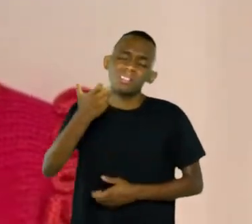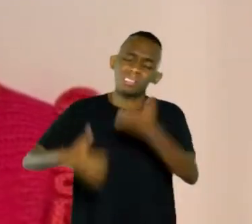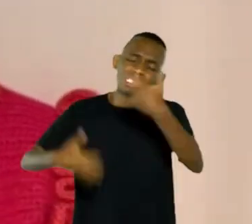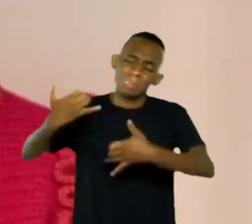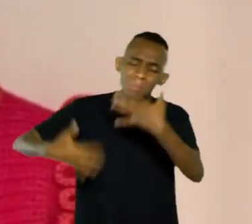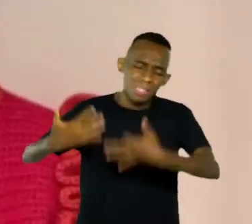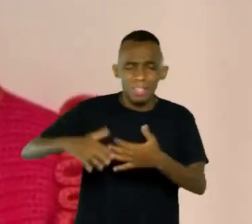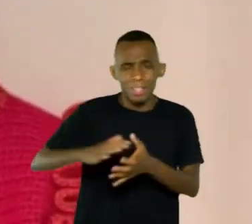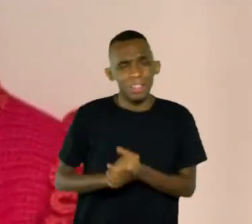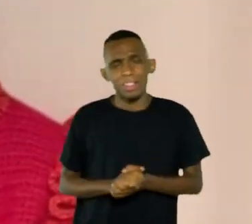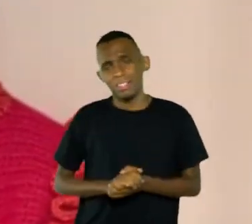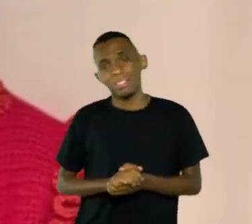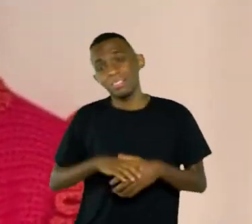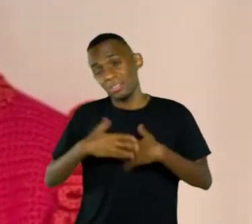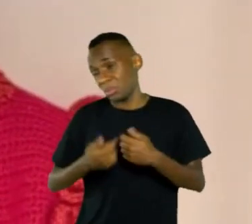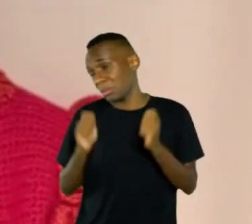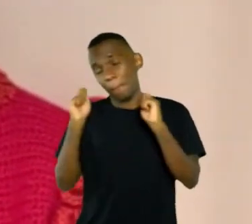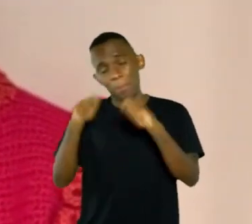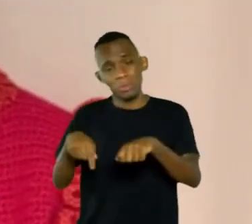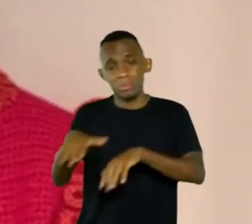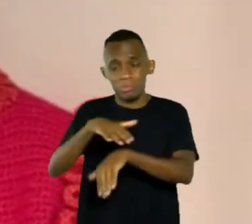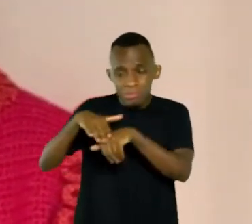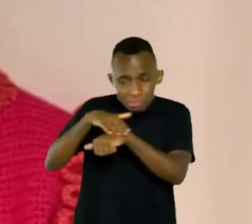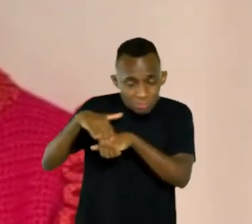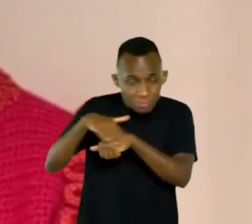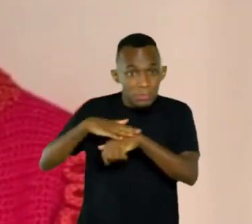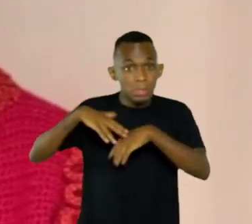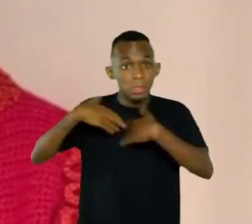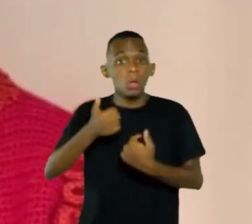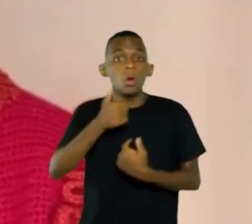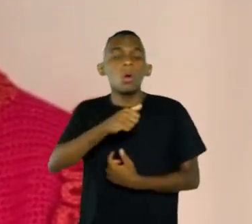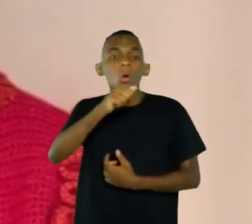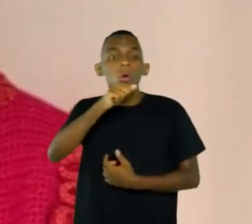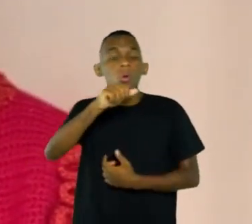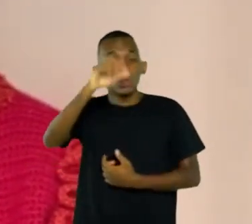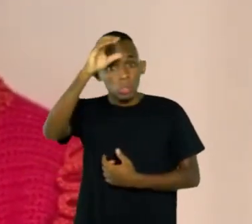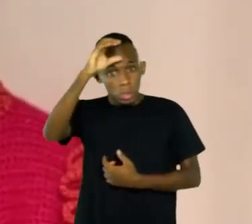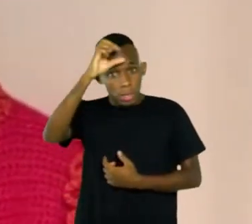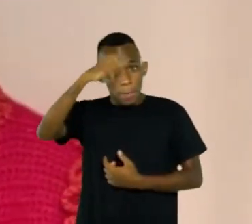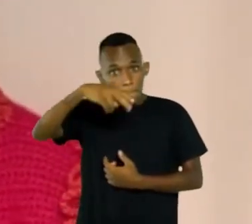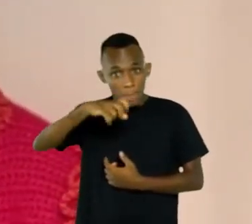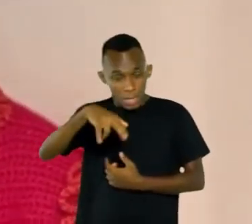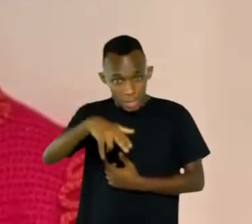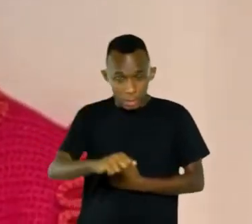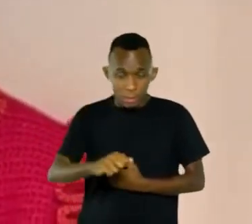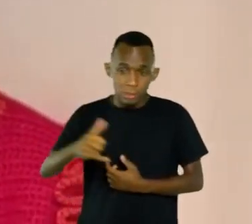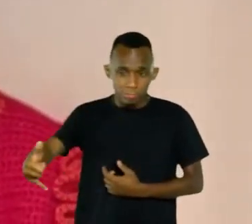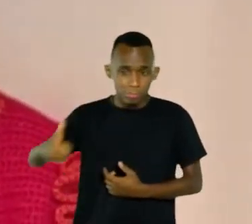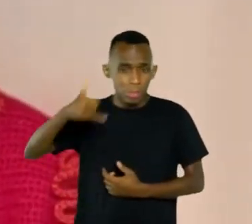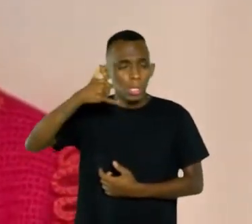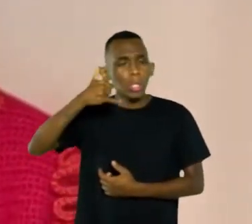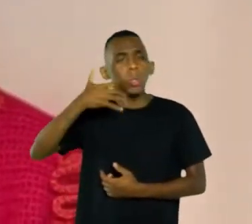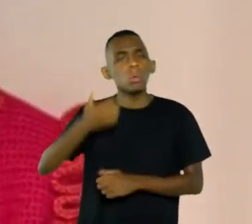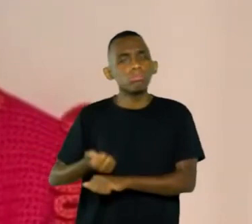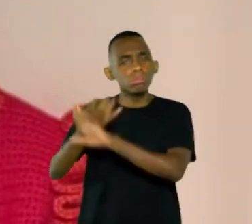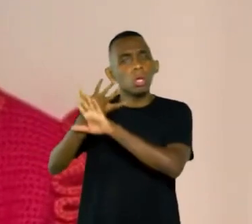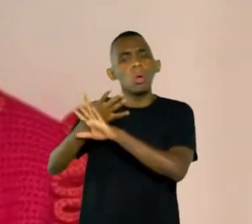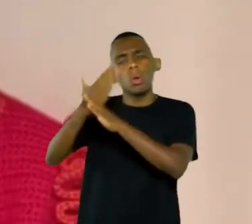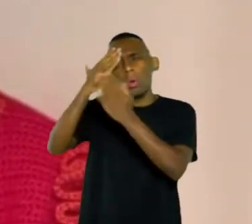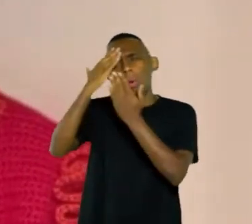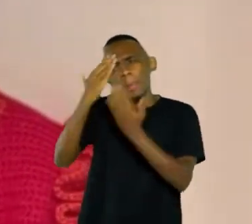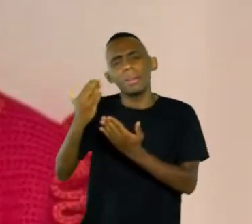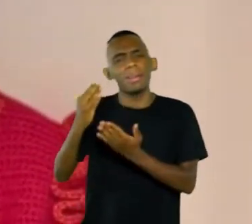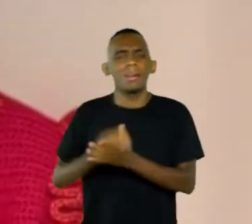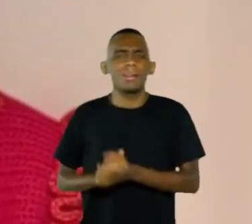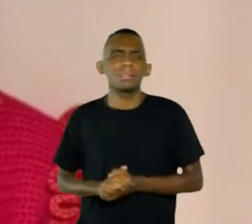nem como conversar com ela sobre isso. Tia Marina, quando eu comecei a escrever o Para Francisco, ela me ligou e falou: Muito obrigada por estar fazendo isso. Eu não